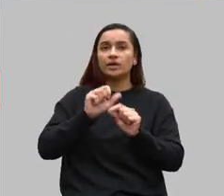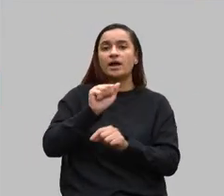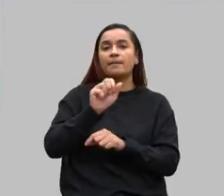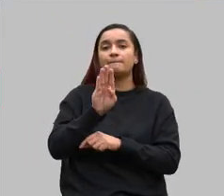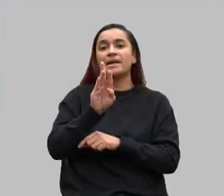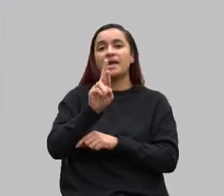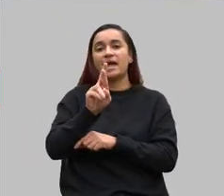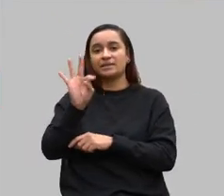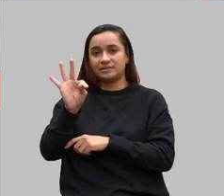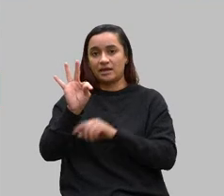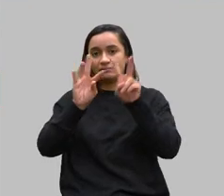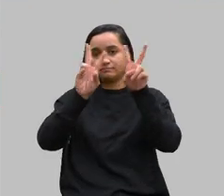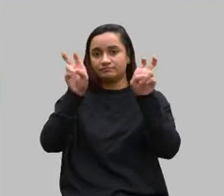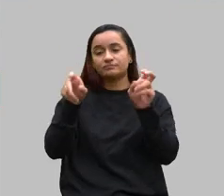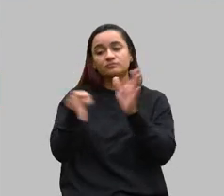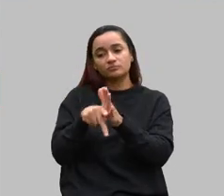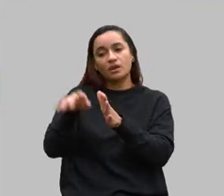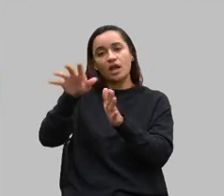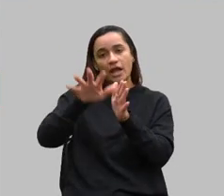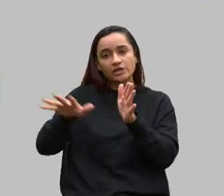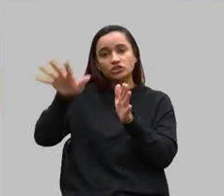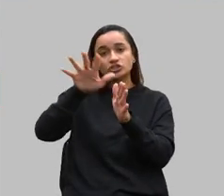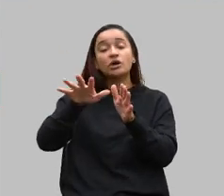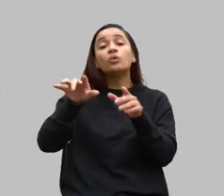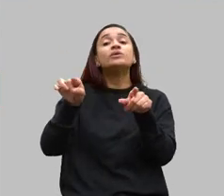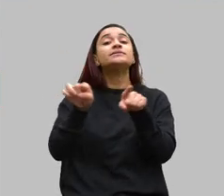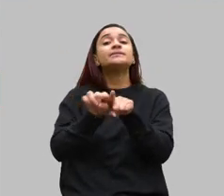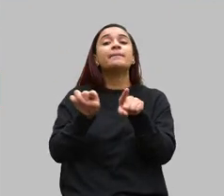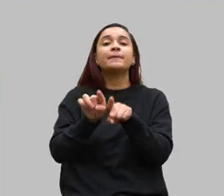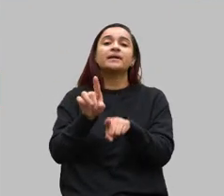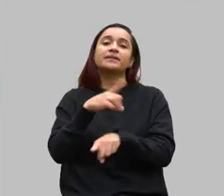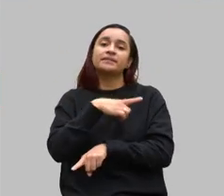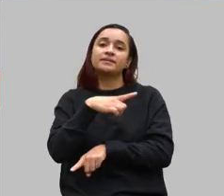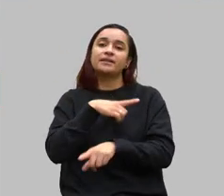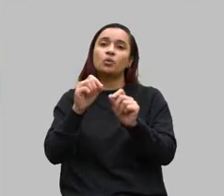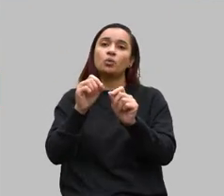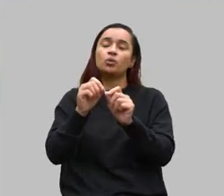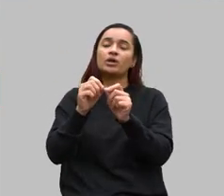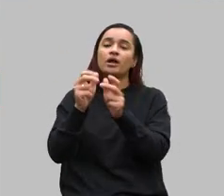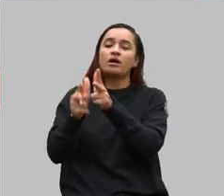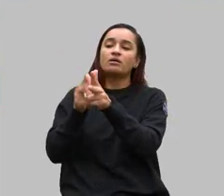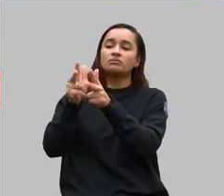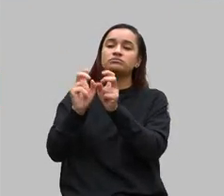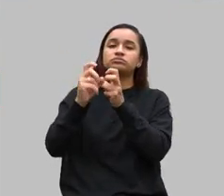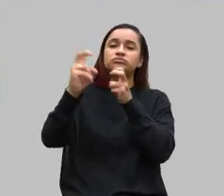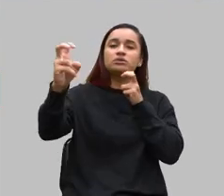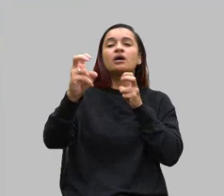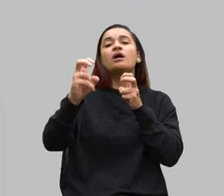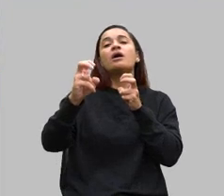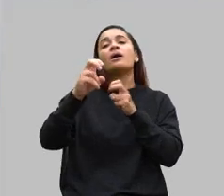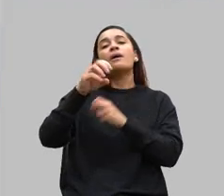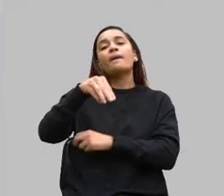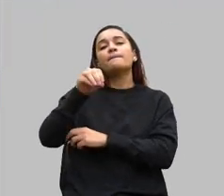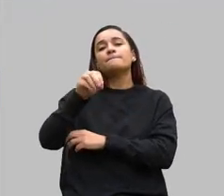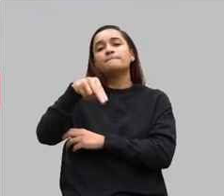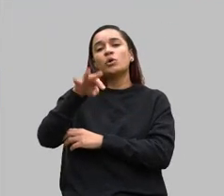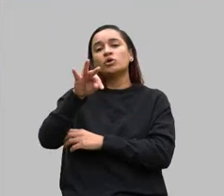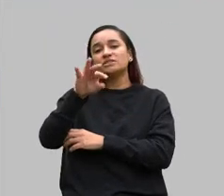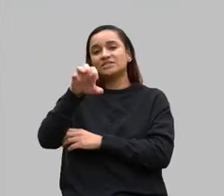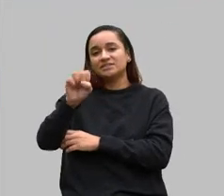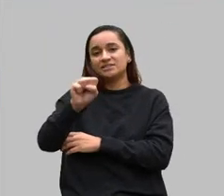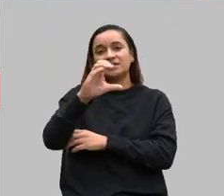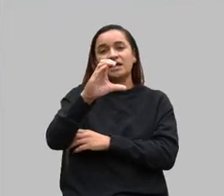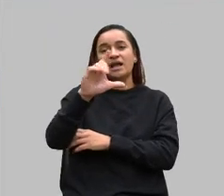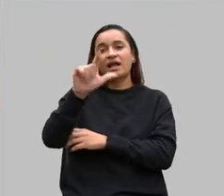região e nós temos a os trilhos de Montes Claros até o nosso extremo norte